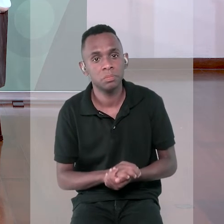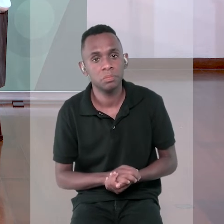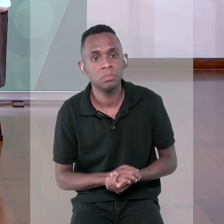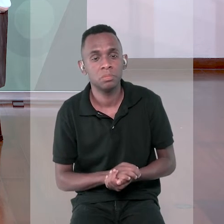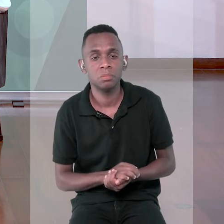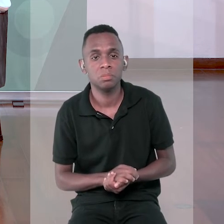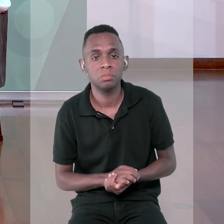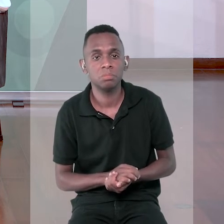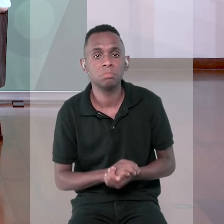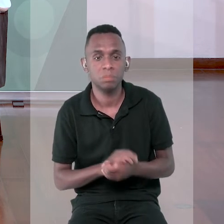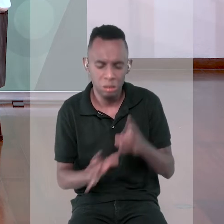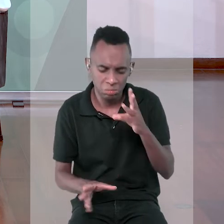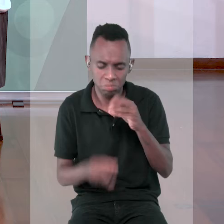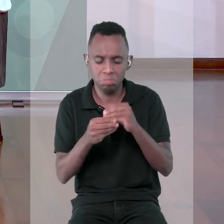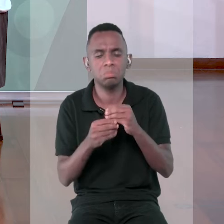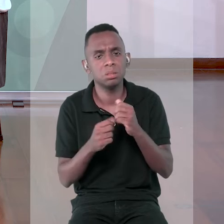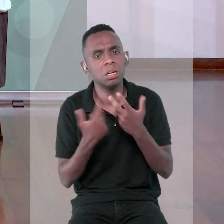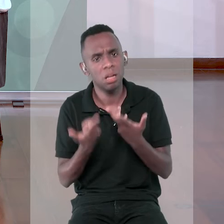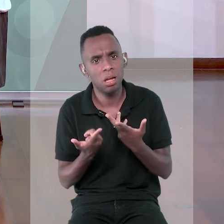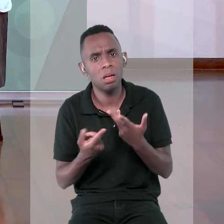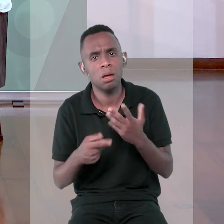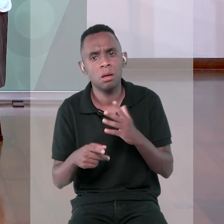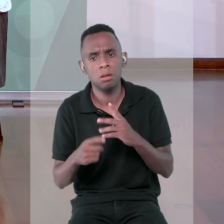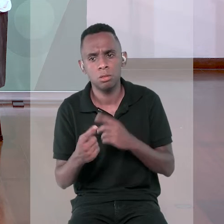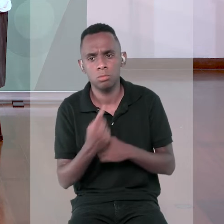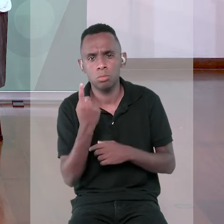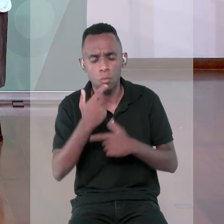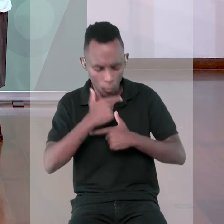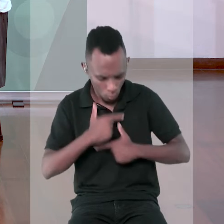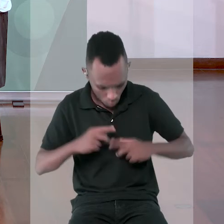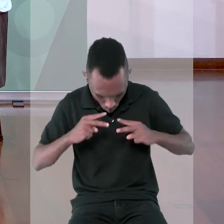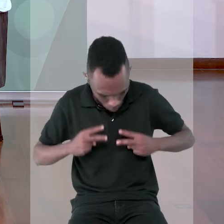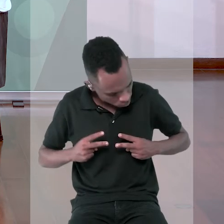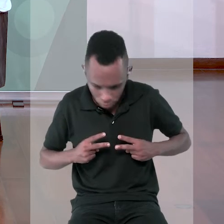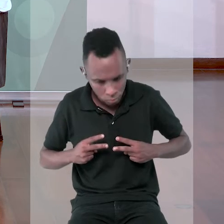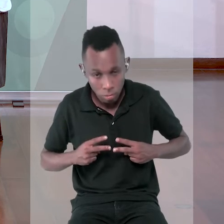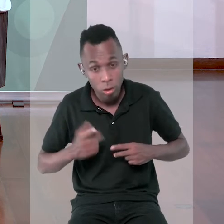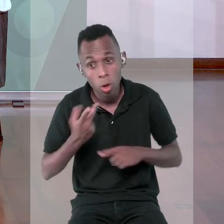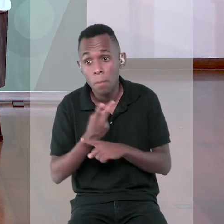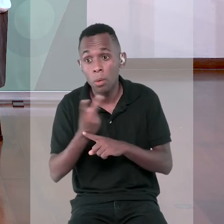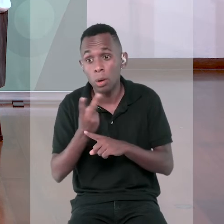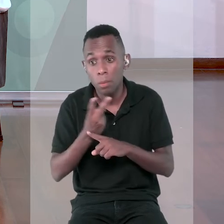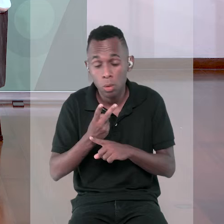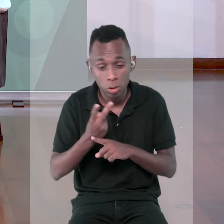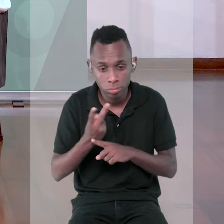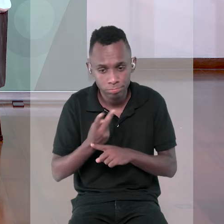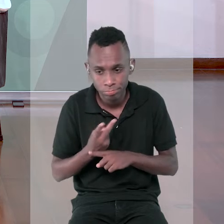ganha densidade. É aí que esse indivíduo não vê um espelho vazio, né? Porque essa história de quanto mais a gente busca em